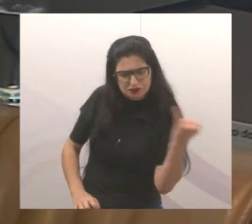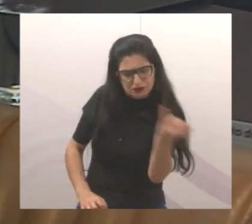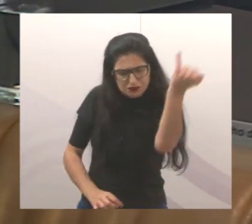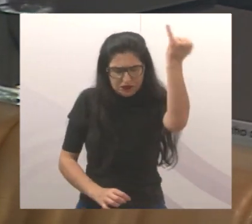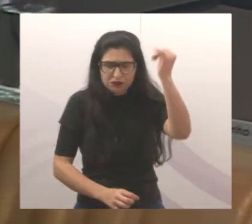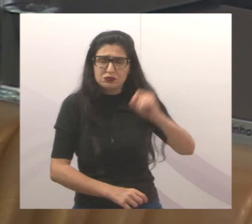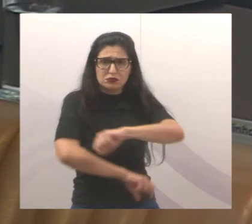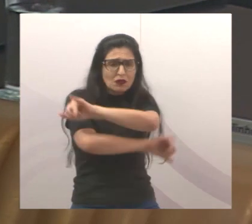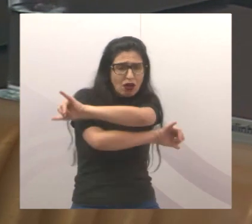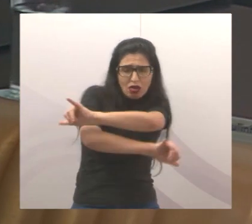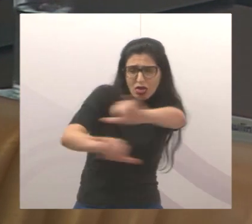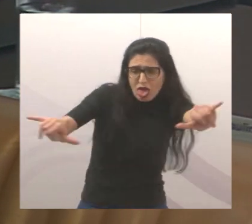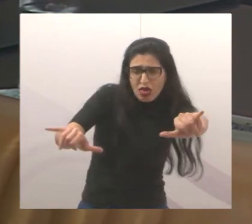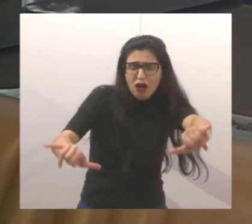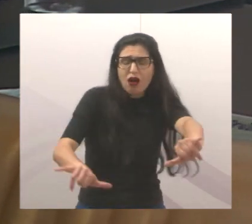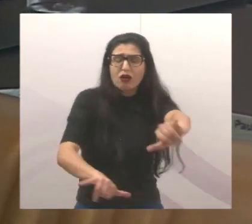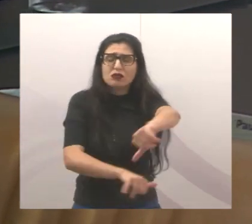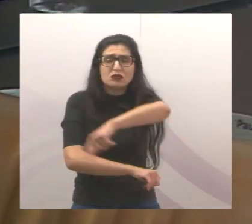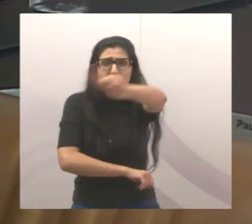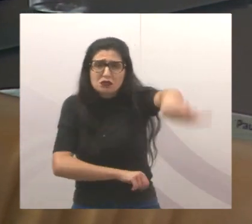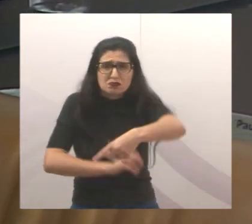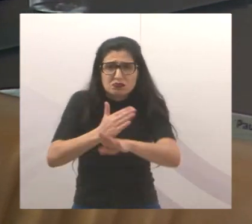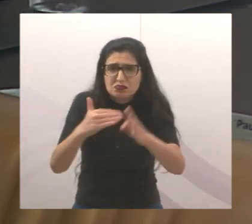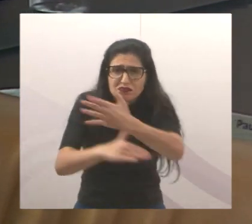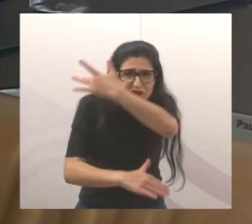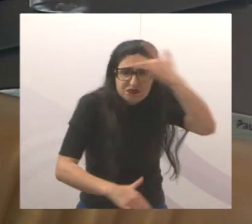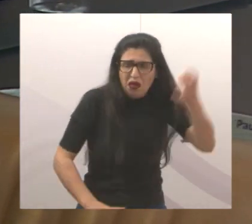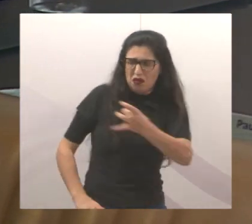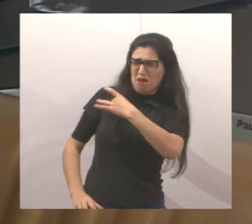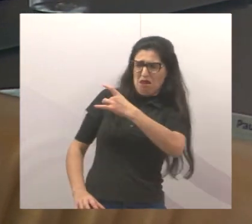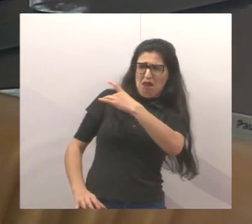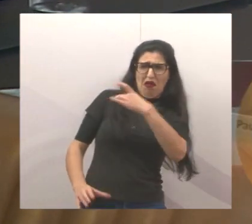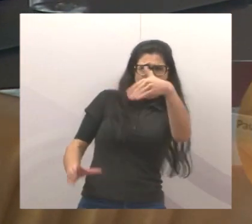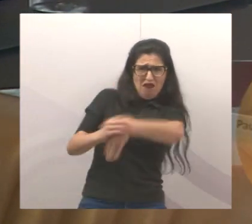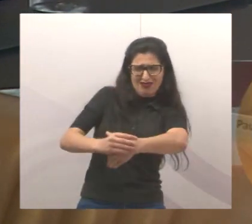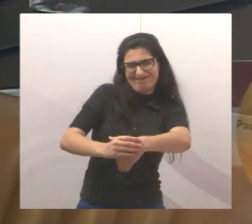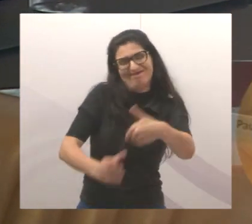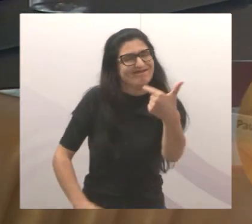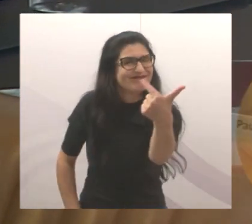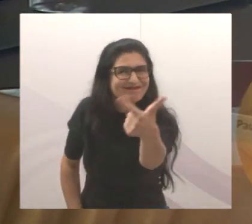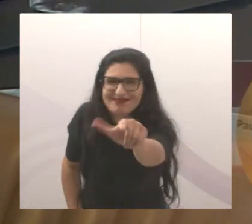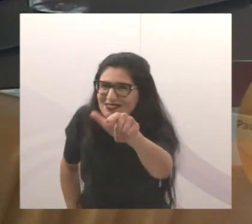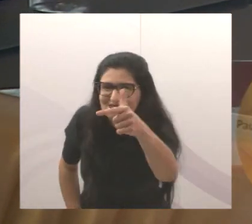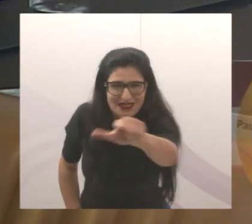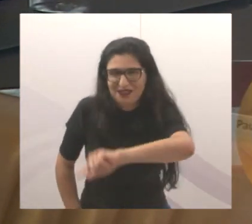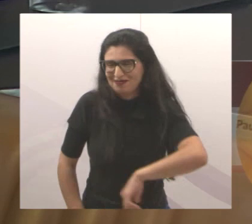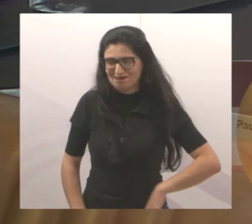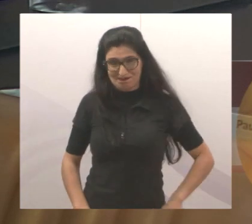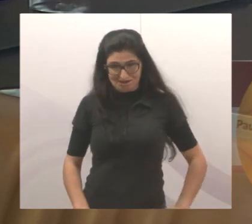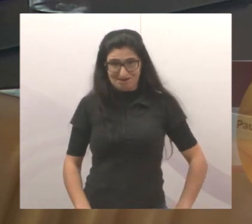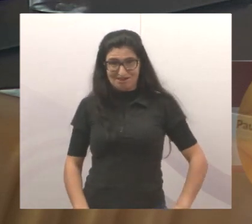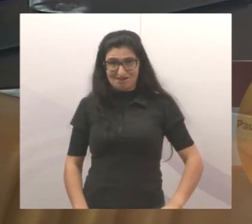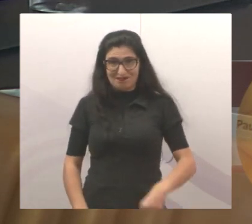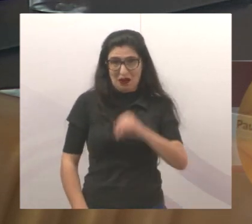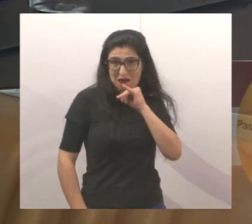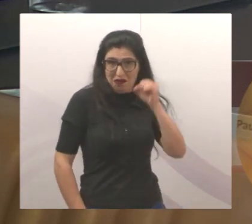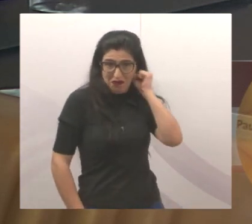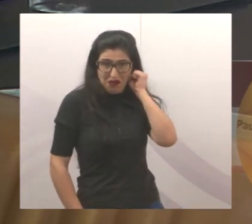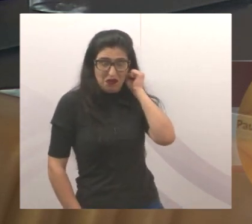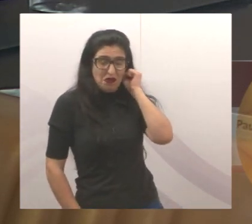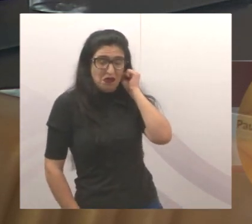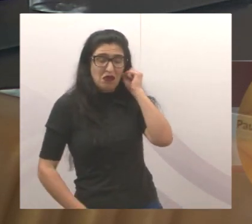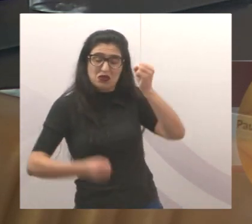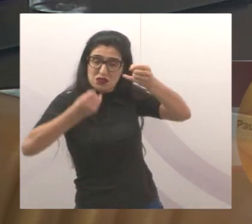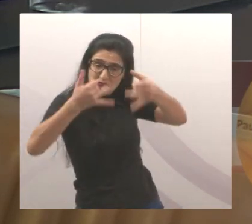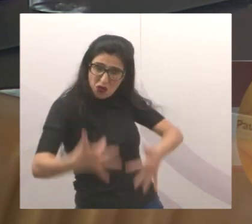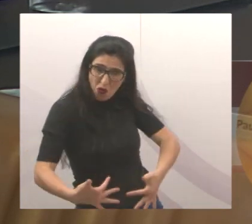quero dizer a todos, né, que não tenham medo de estar votando, né, e dizer que com o discurso do senhor prefeito eu acabei me convencendo,